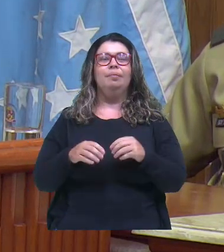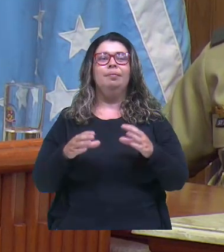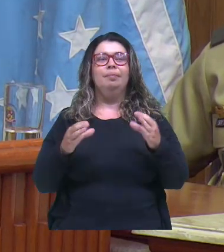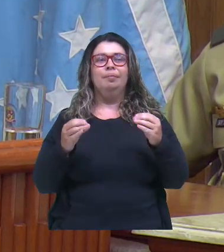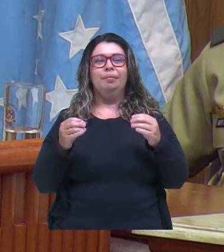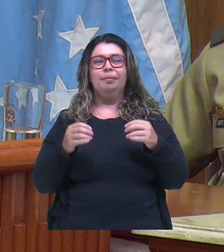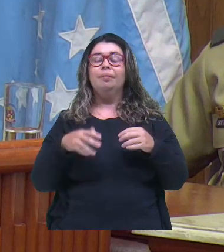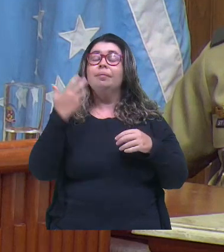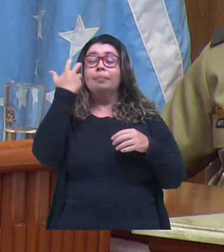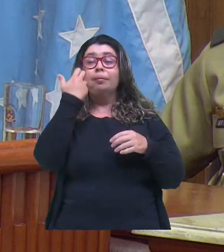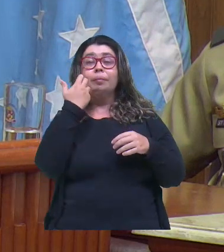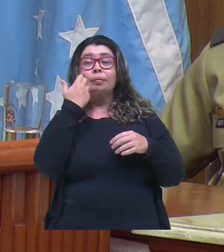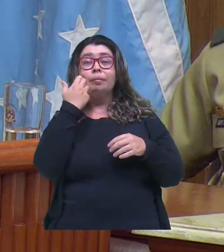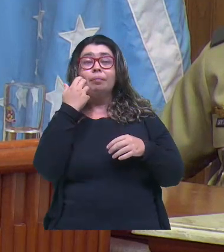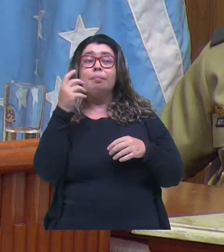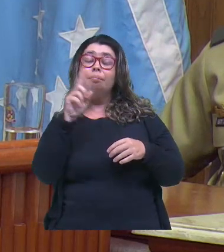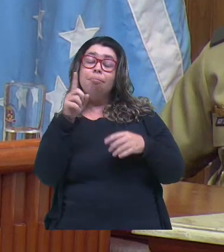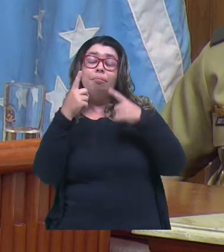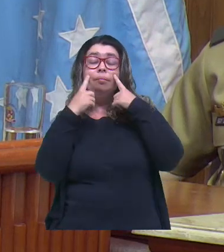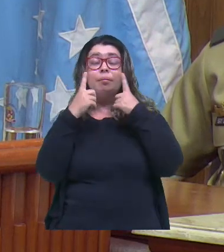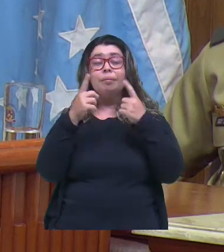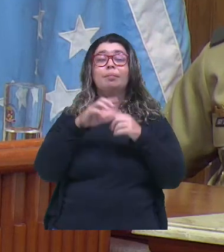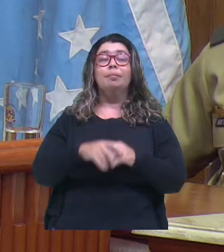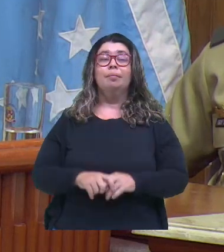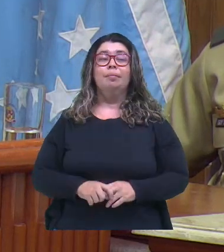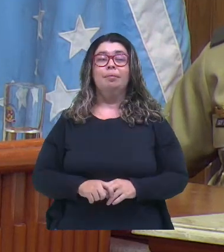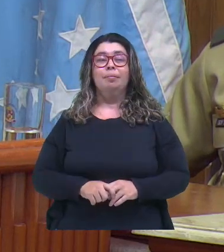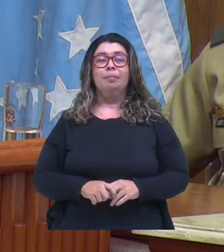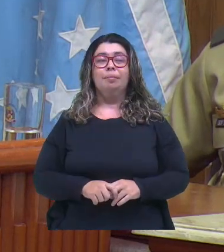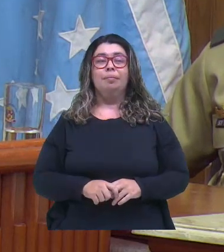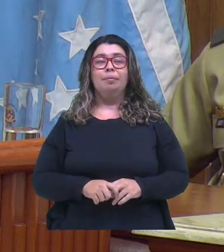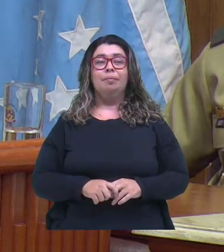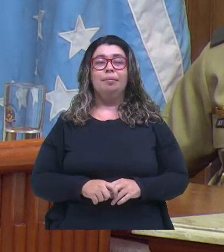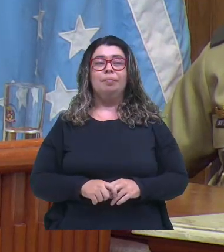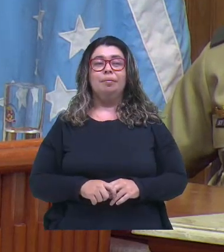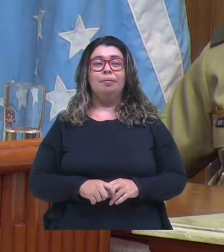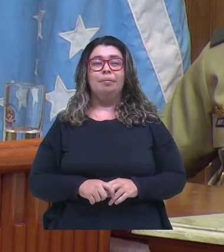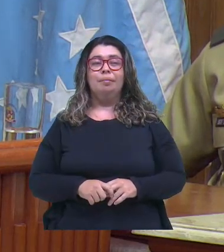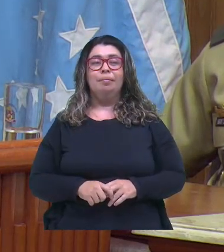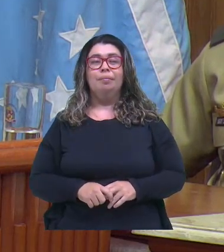aí, talvez eles nem viram, mas na mesa,